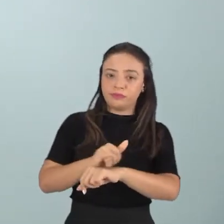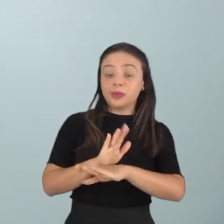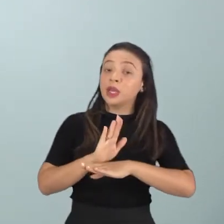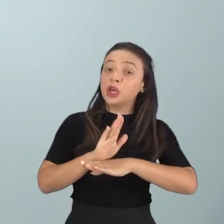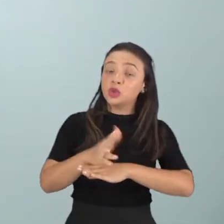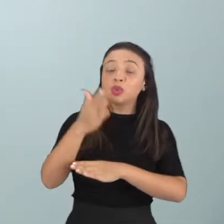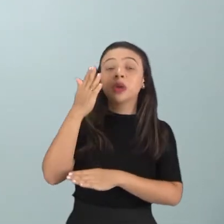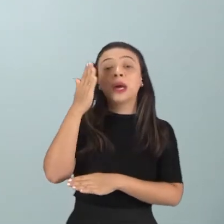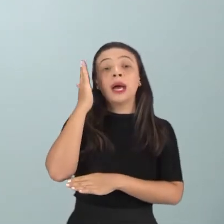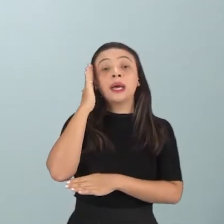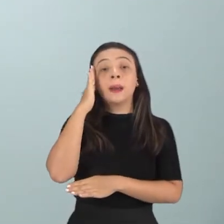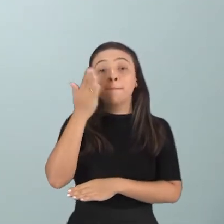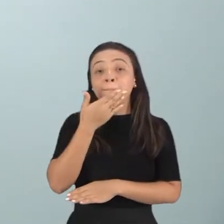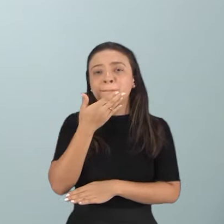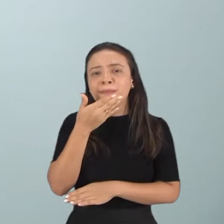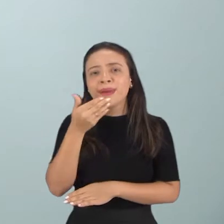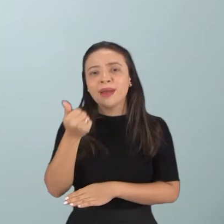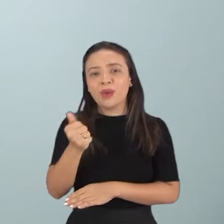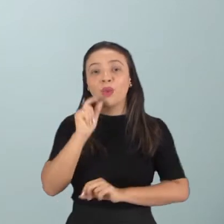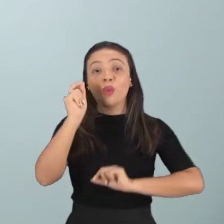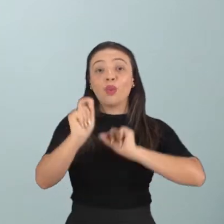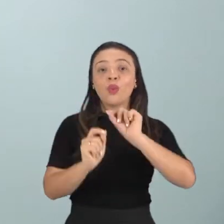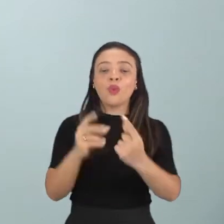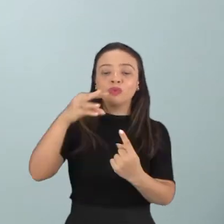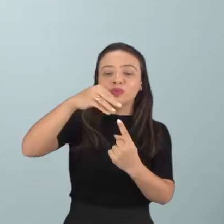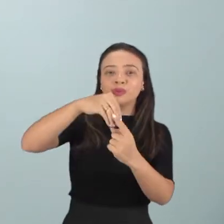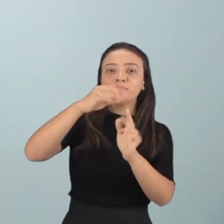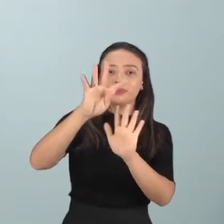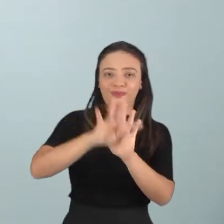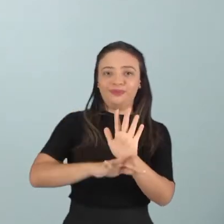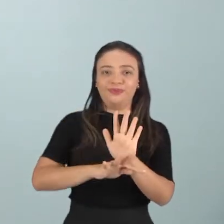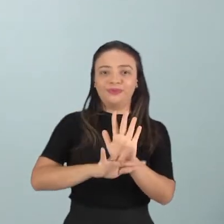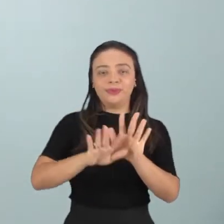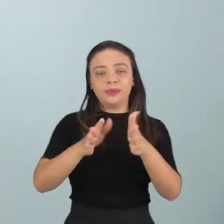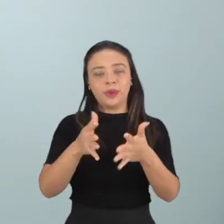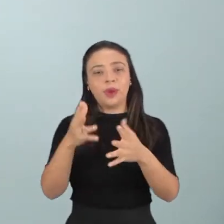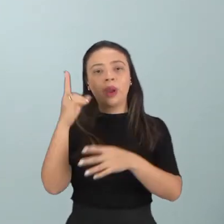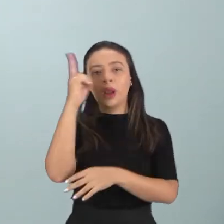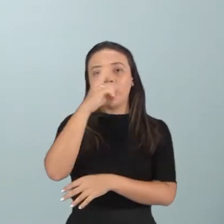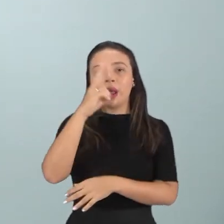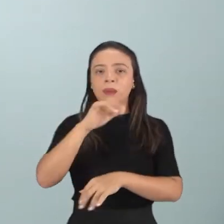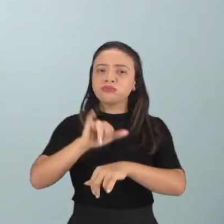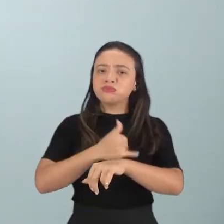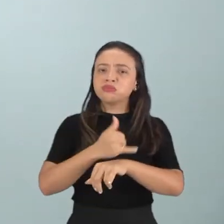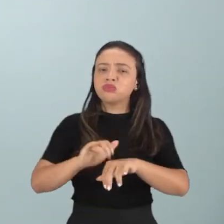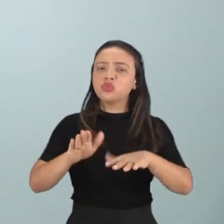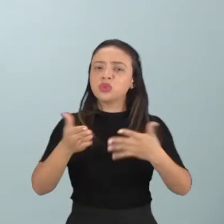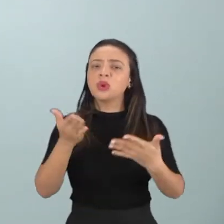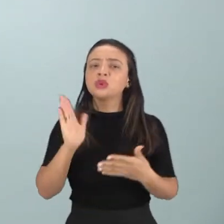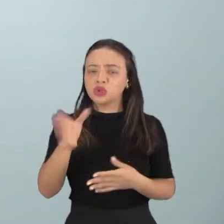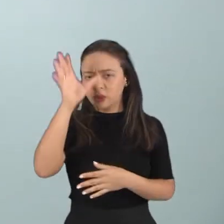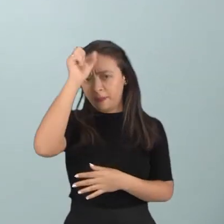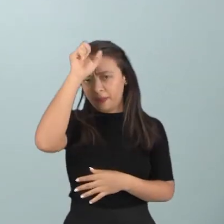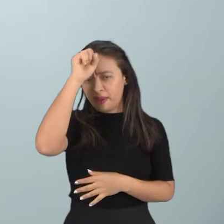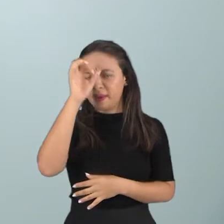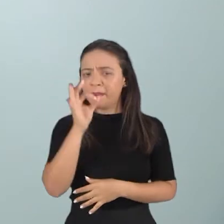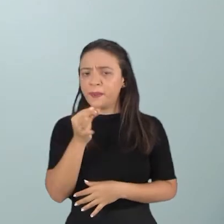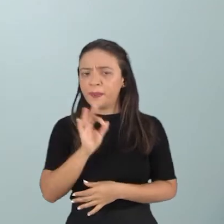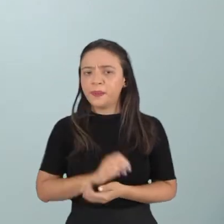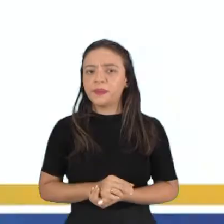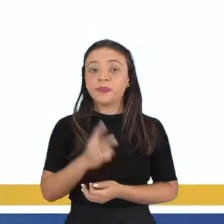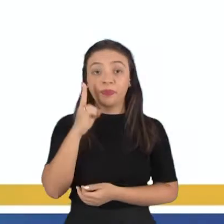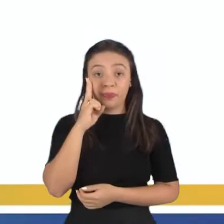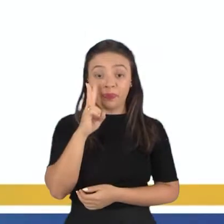ajudam a gente a entender mais profundamente o que que o texto tá querendo dizer então vamos relembrar que técnicas foram essas que nós já aprendemos certo